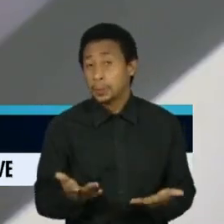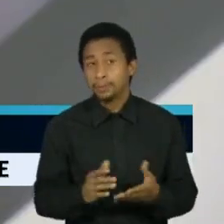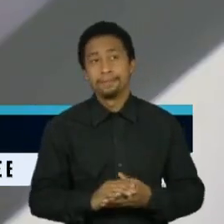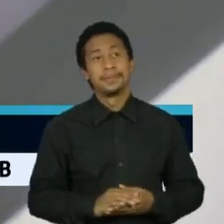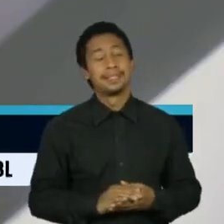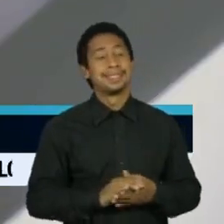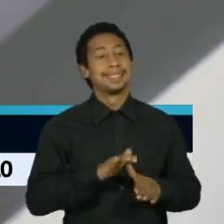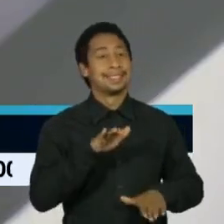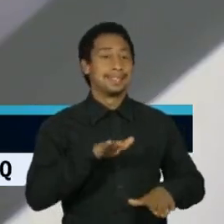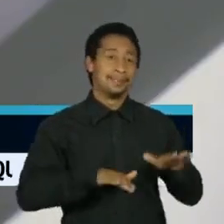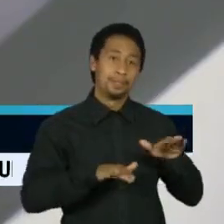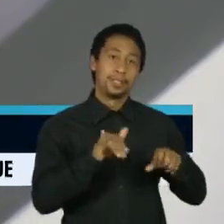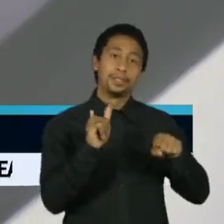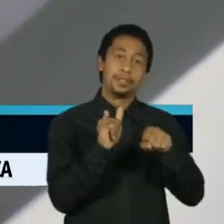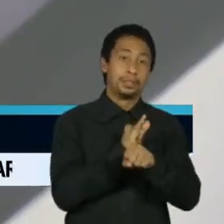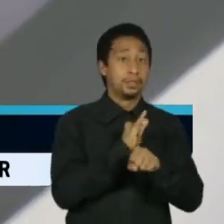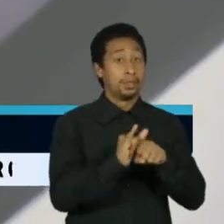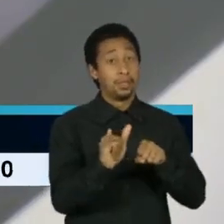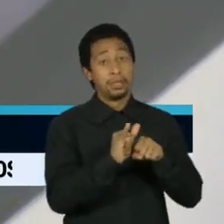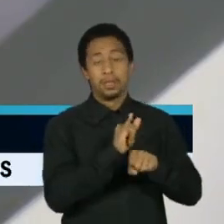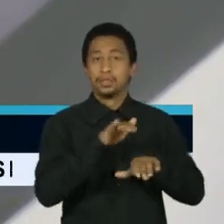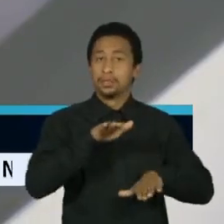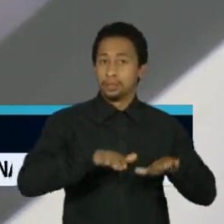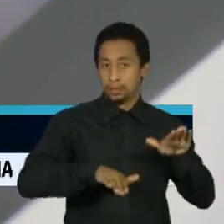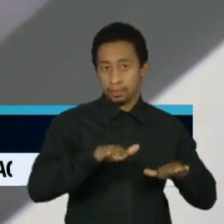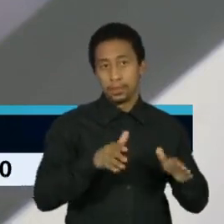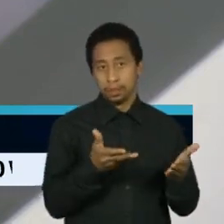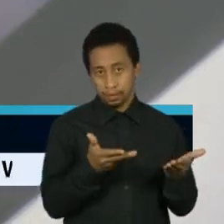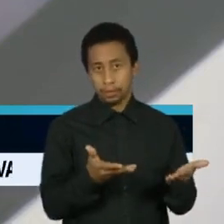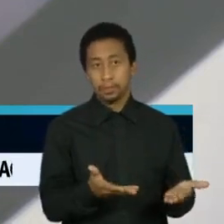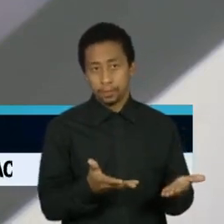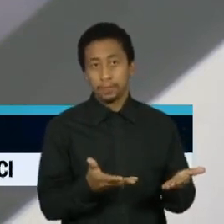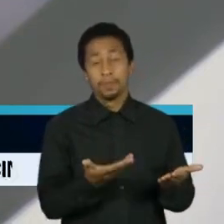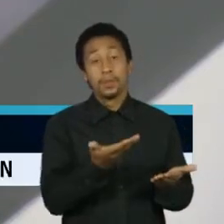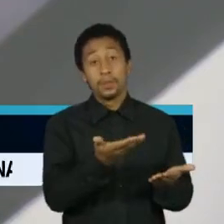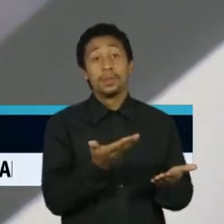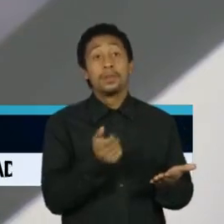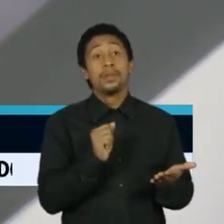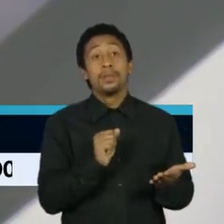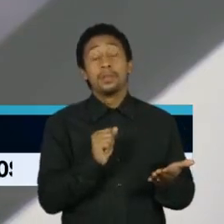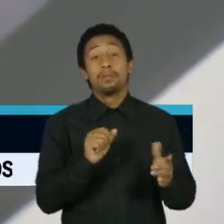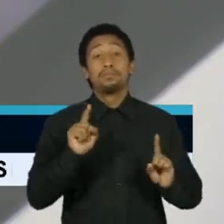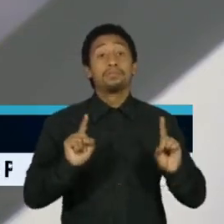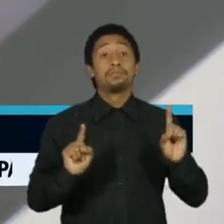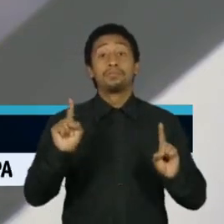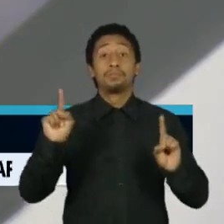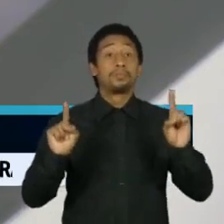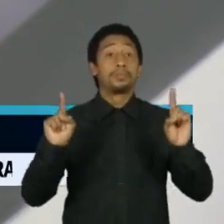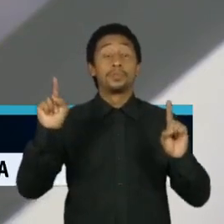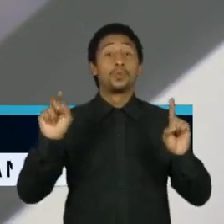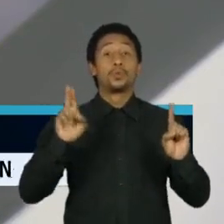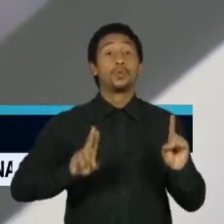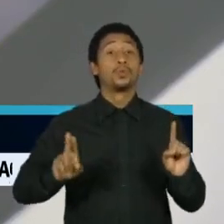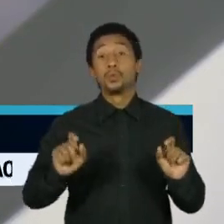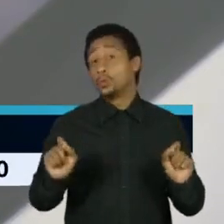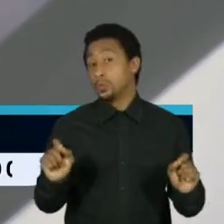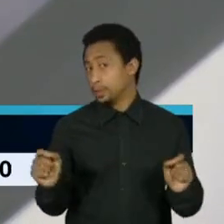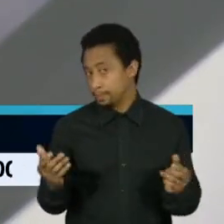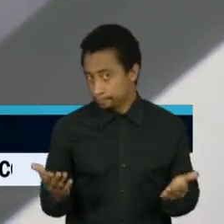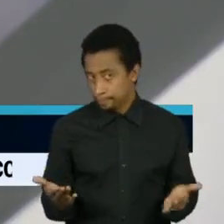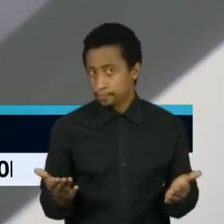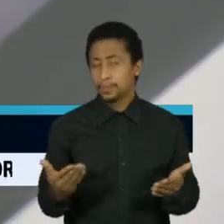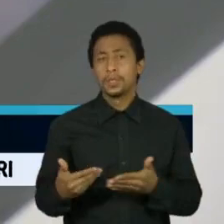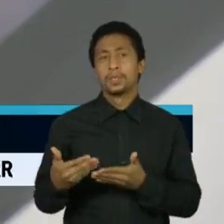Depende da estratégia que ele utilizar e da estratégia que os seus concorrentes utilizarem. Nós já vimos